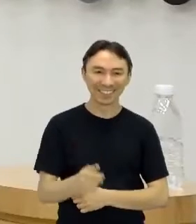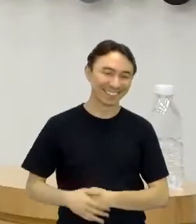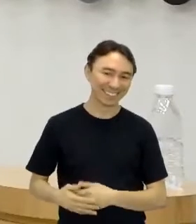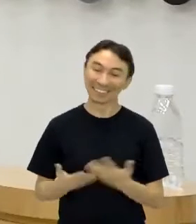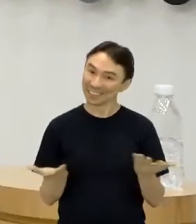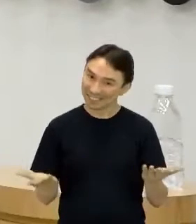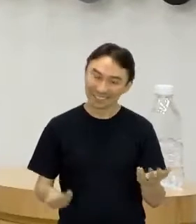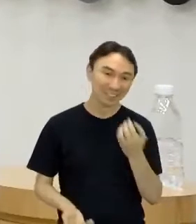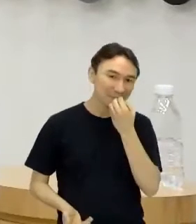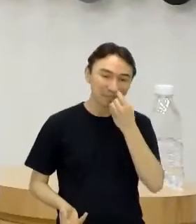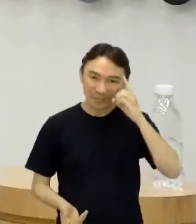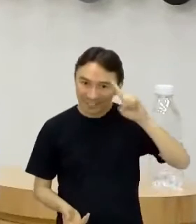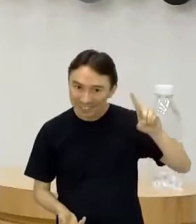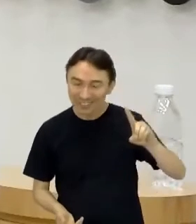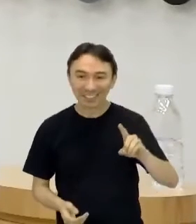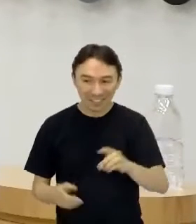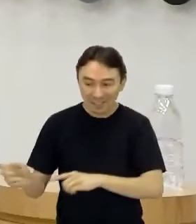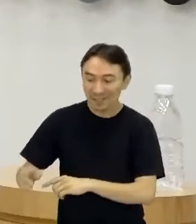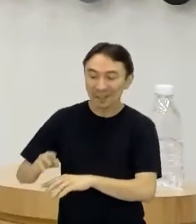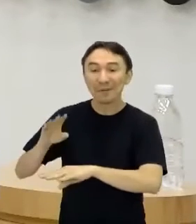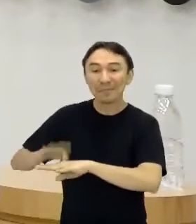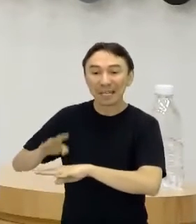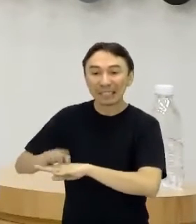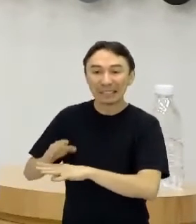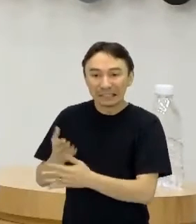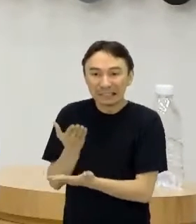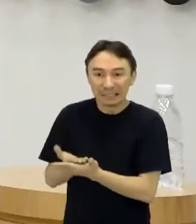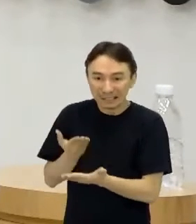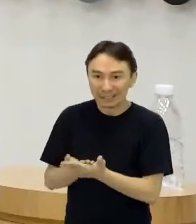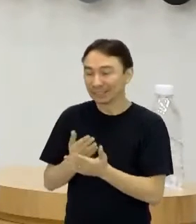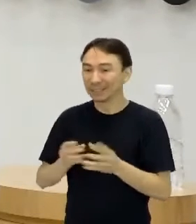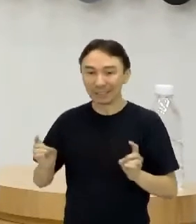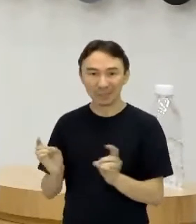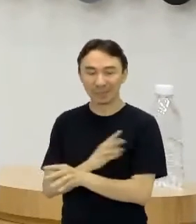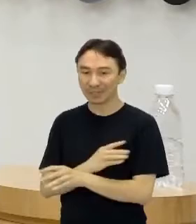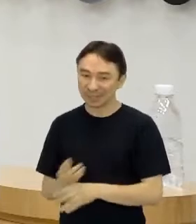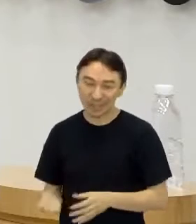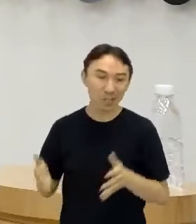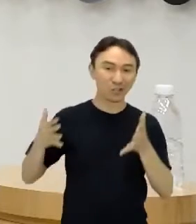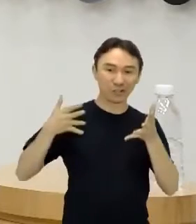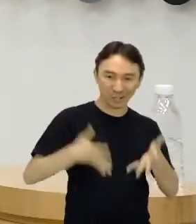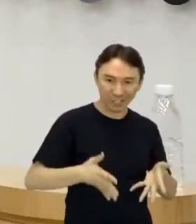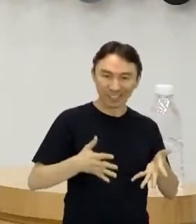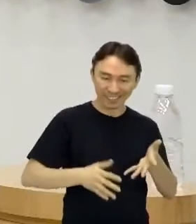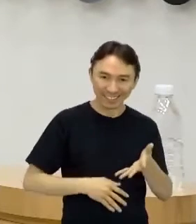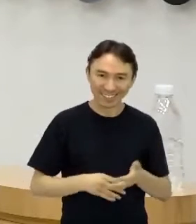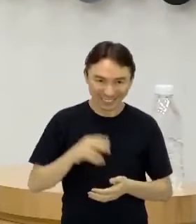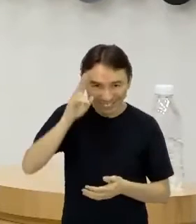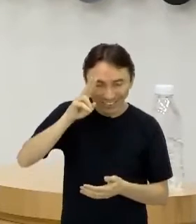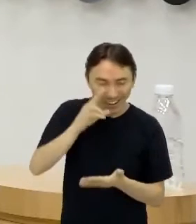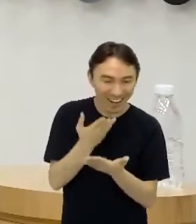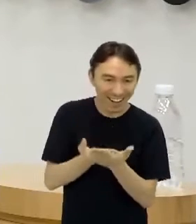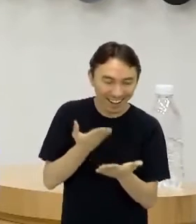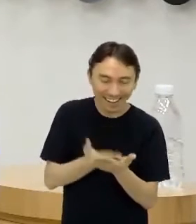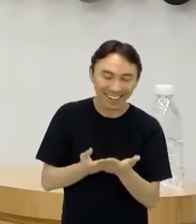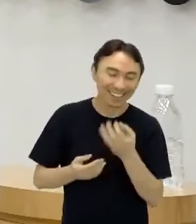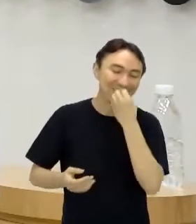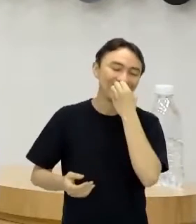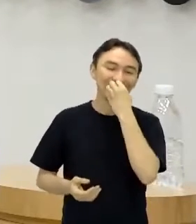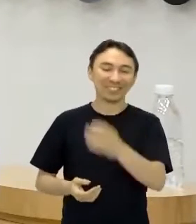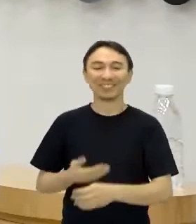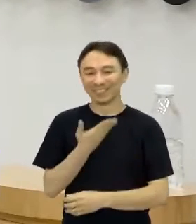bem. Estranho, não. Acabei de sair da aula de matemática, estou aqui na aula de história, colaborando, né, com a professora Janaína. É um prazer,